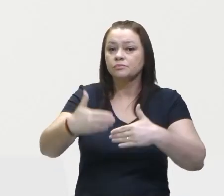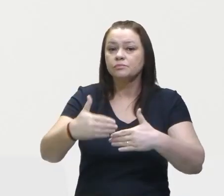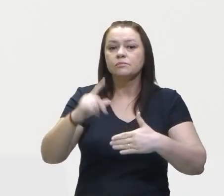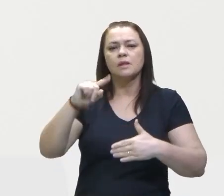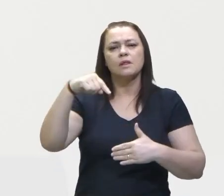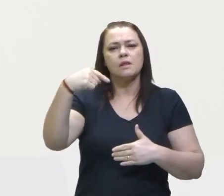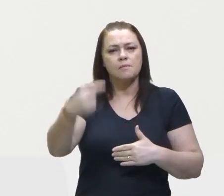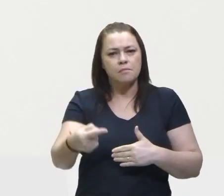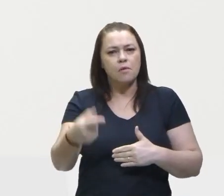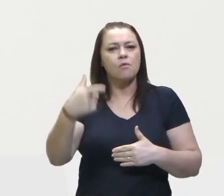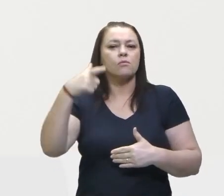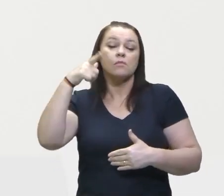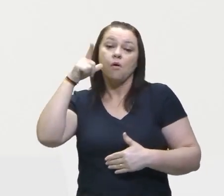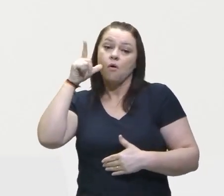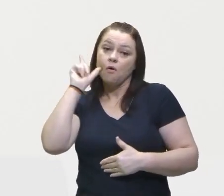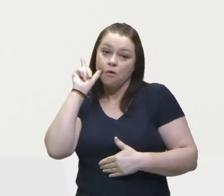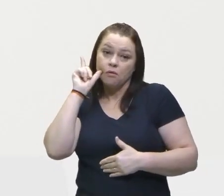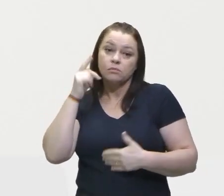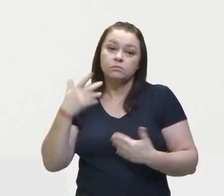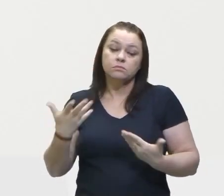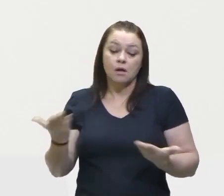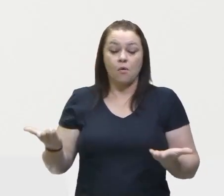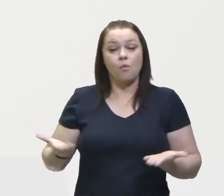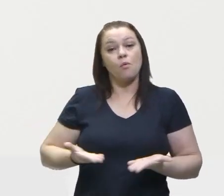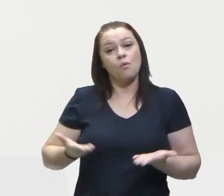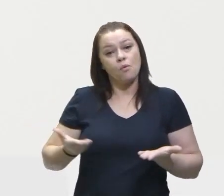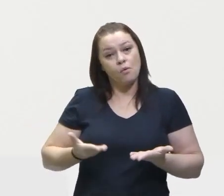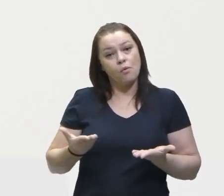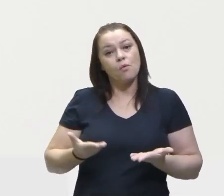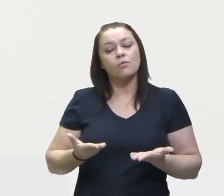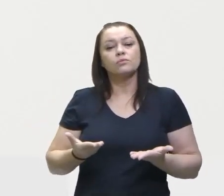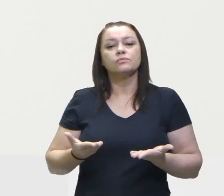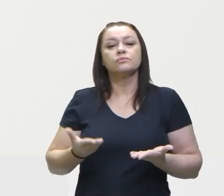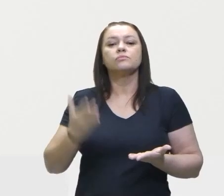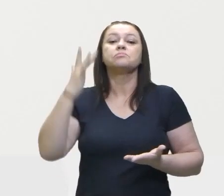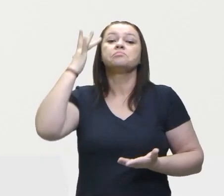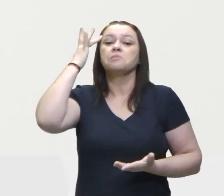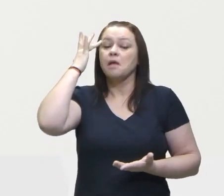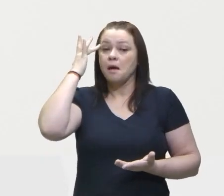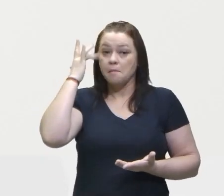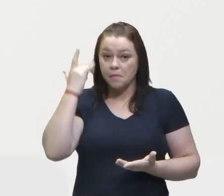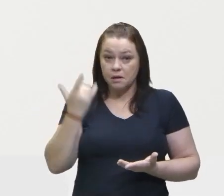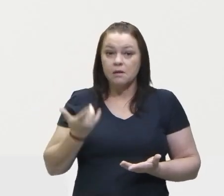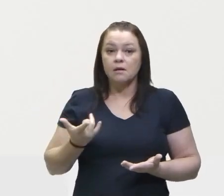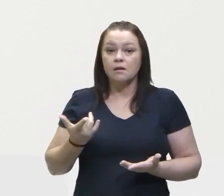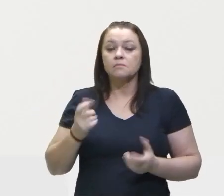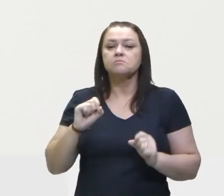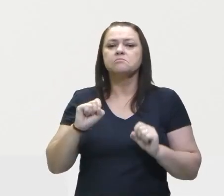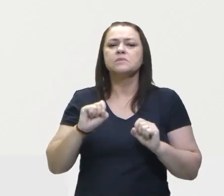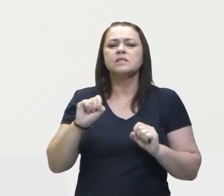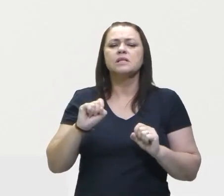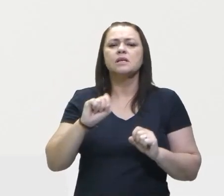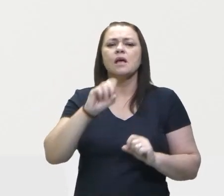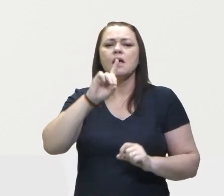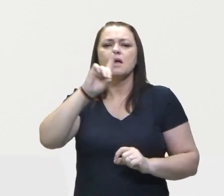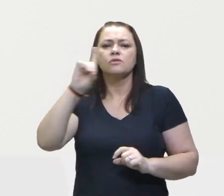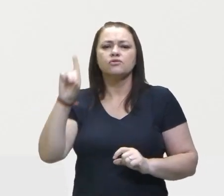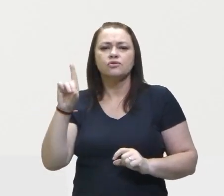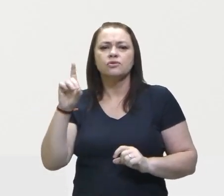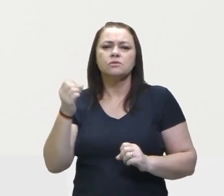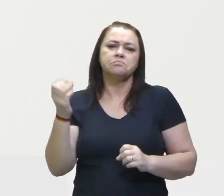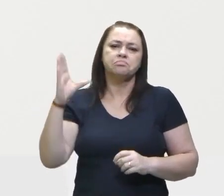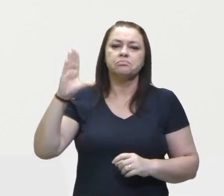depois. Ontem, hoje, ontem, amanhã, se é dia ou